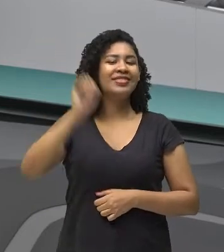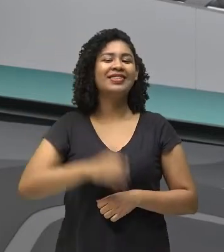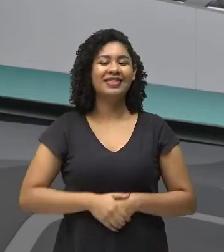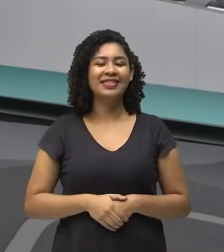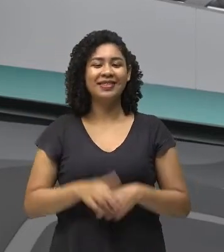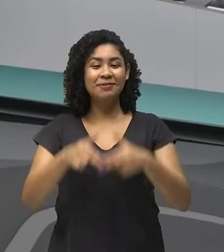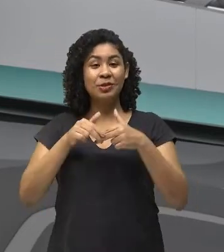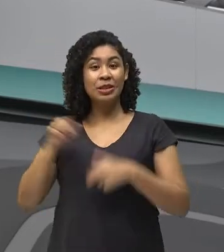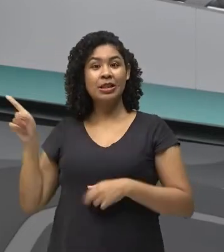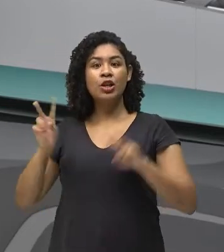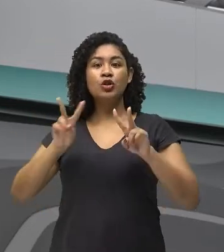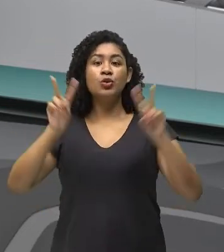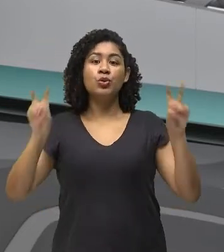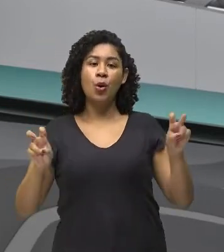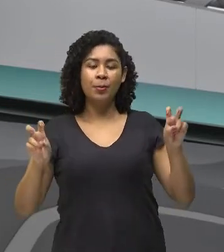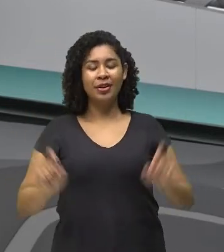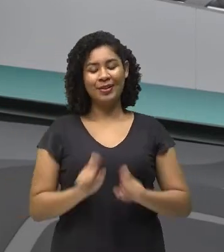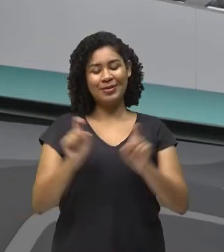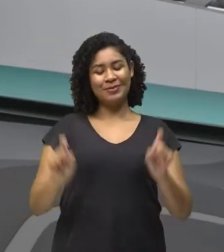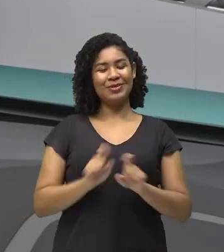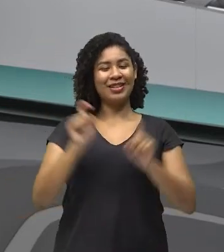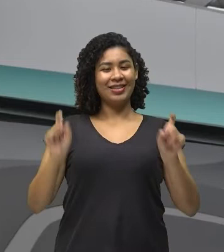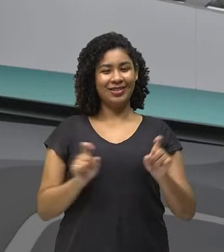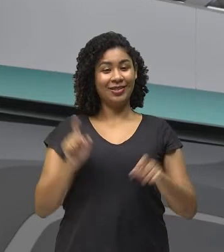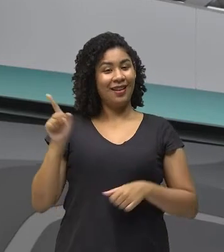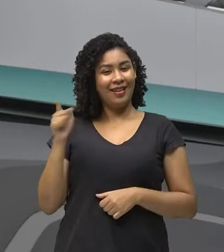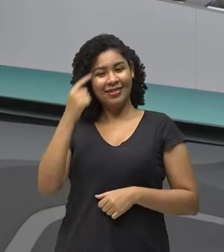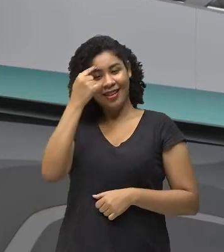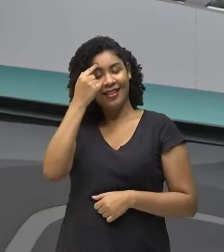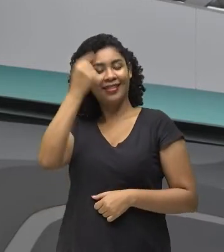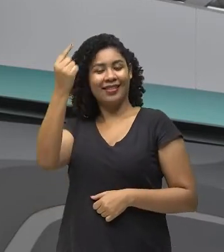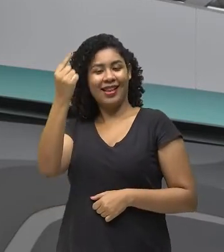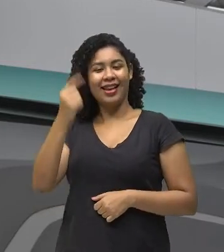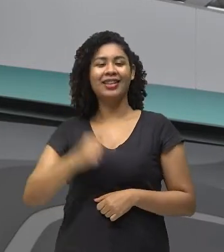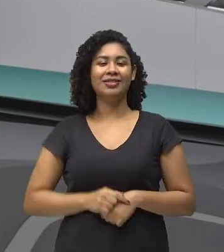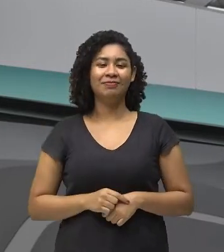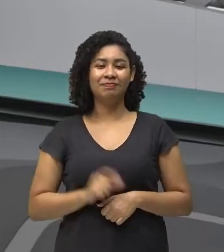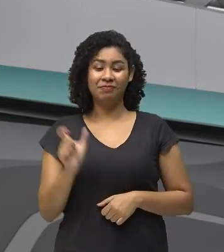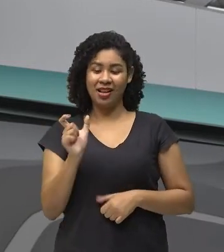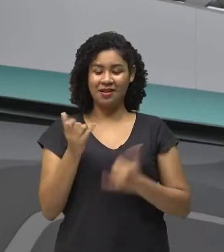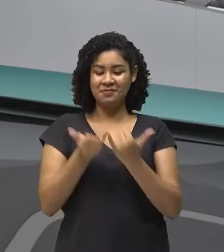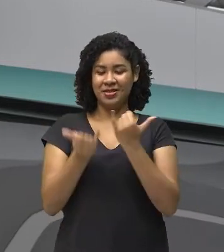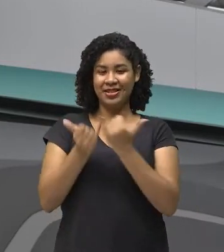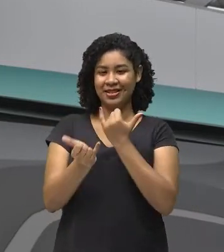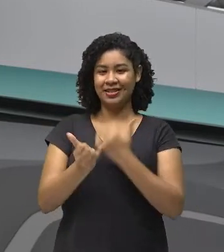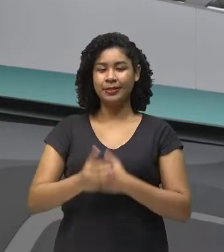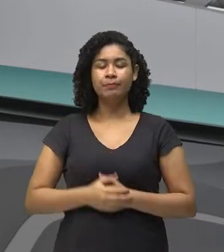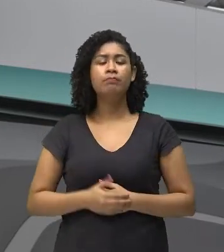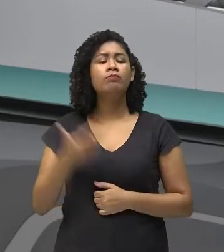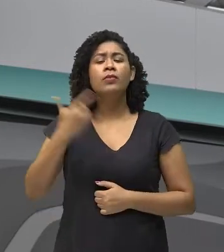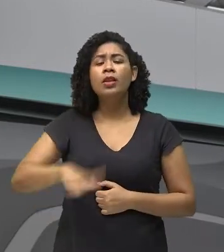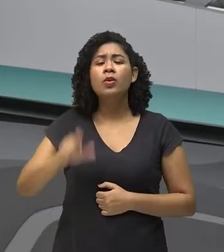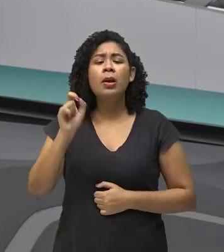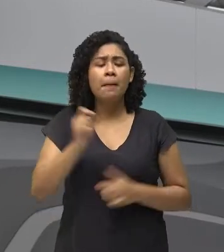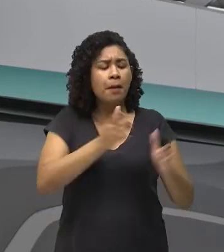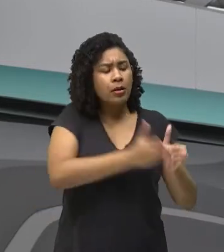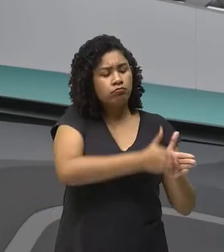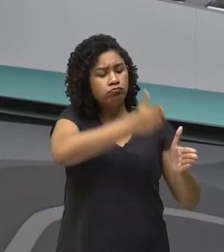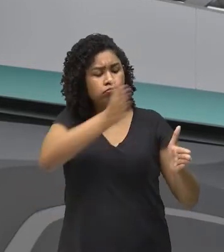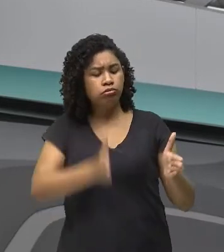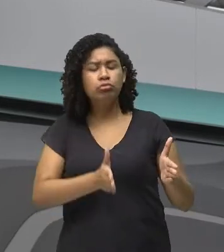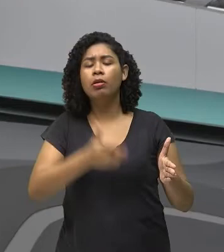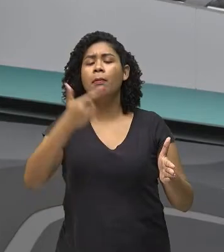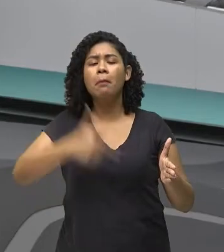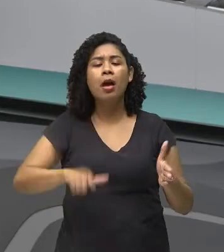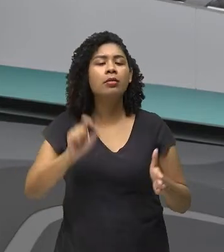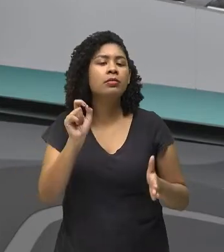computador, estou desconfiado. E essa é a ideia. Palavra parecida, não é? Palavra cognata. O que mais, qual é o próximo passo para a gente analisar